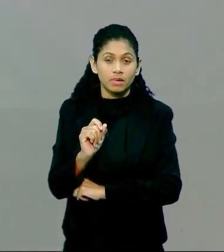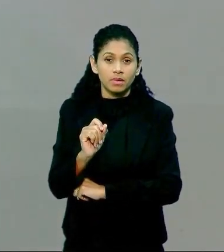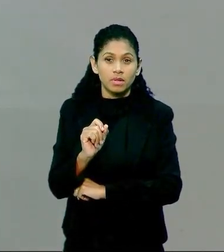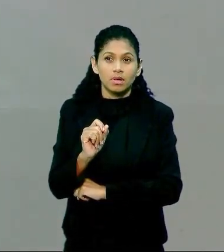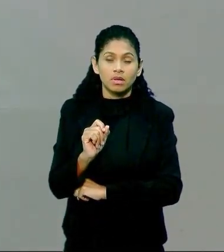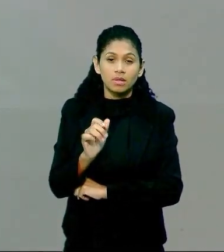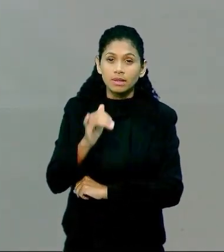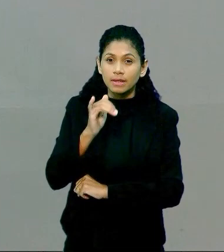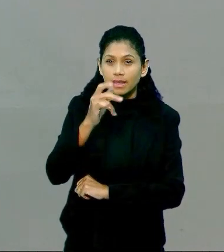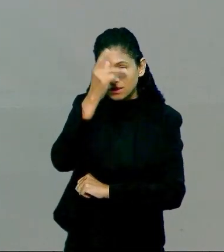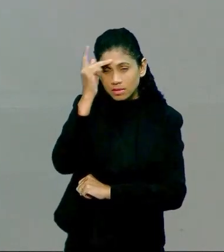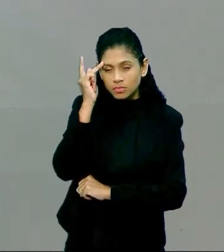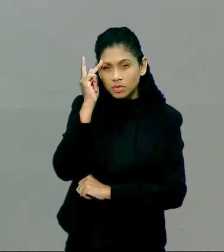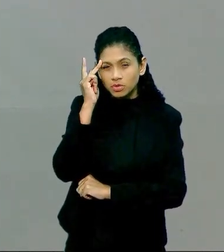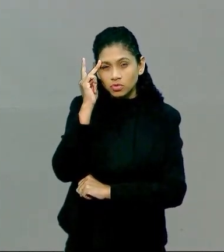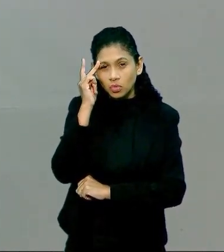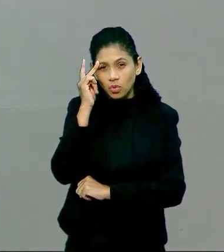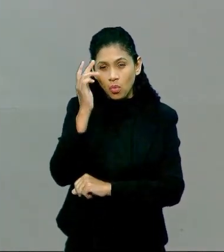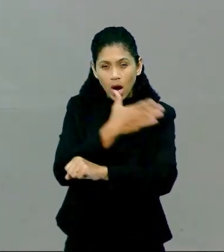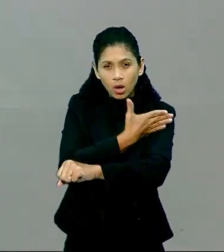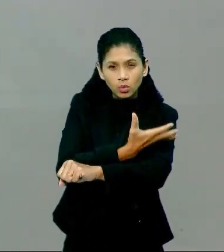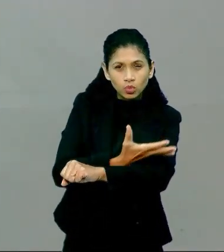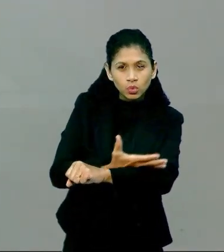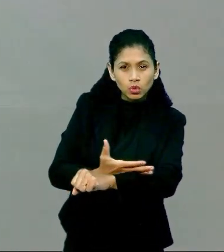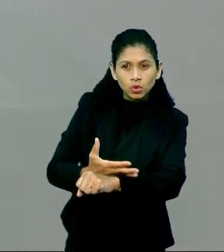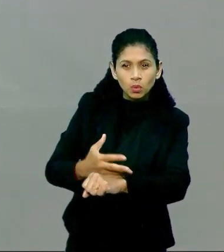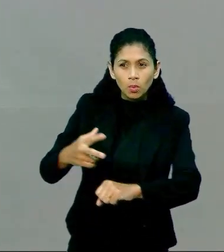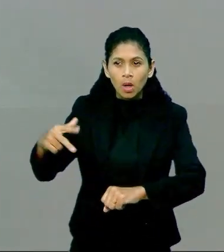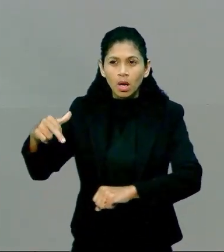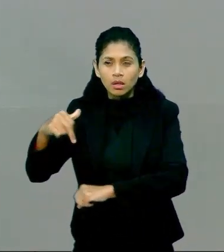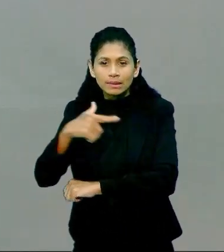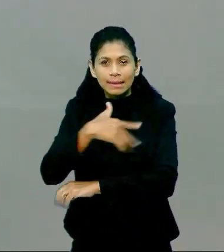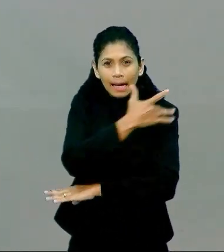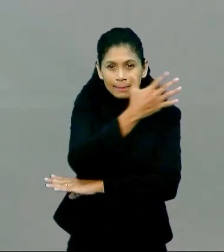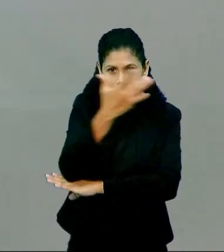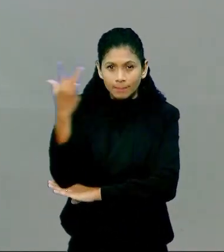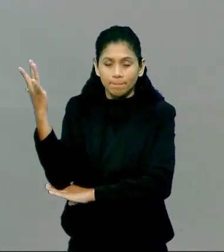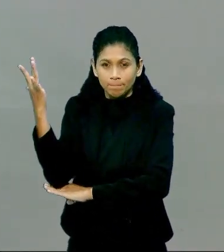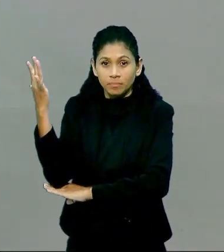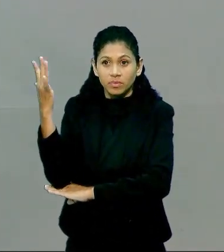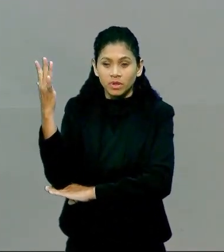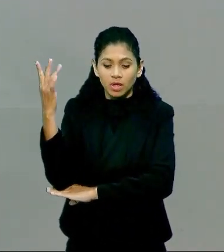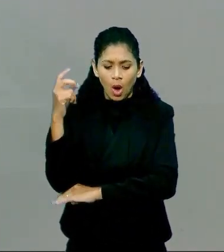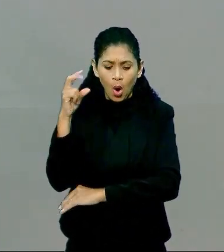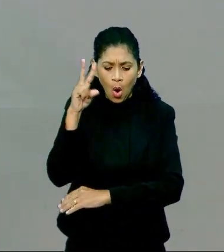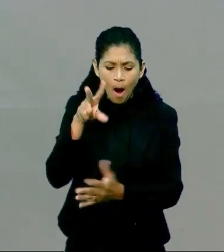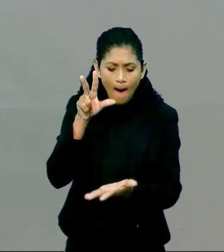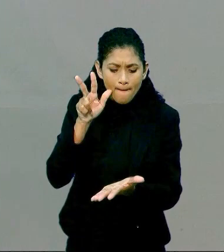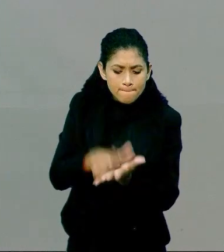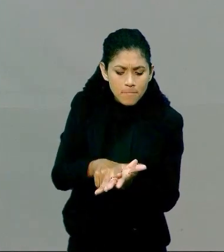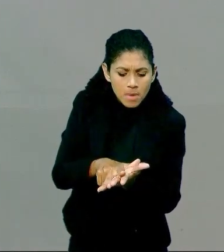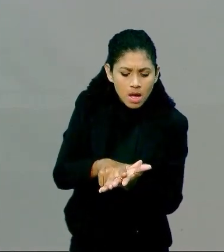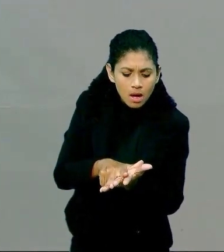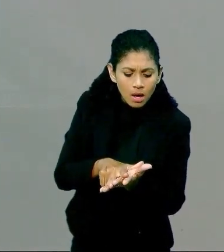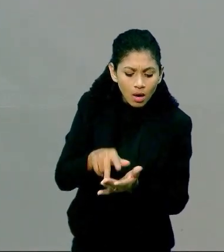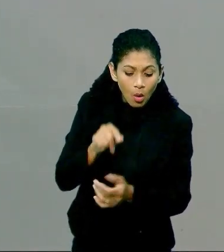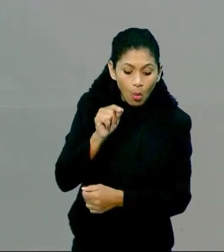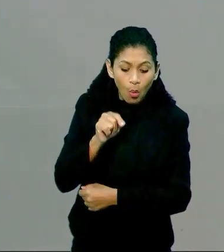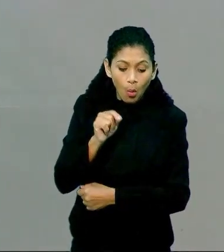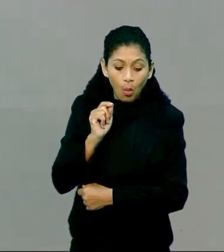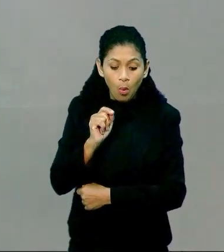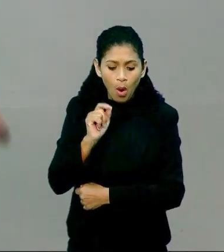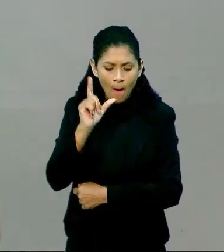da pegada. Então já diz logo, né, ó, aqui passou uma onça, aqui passou um animal de grande porte, médio porte. Por quê?